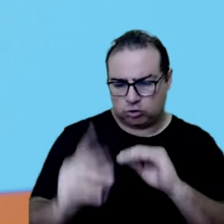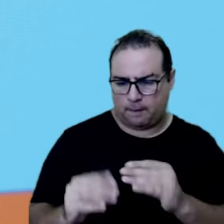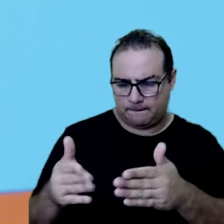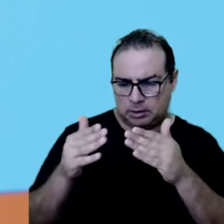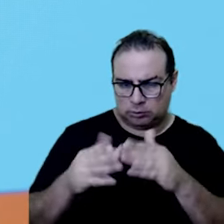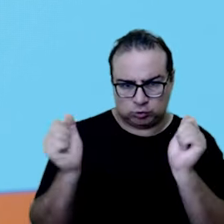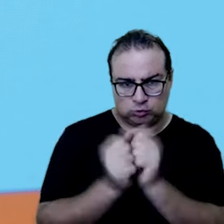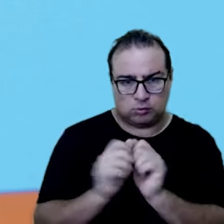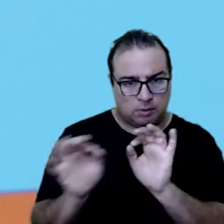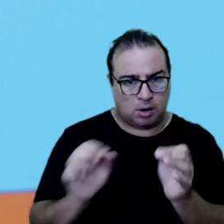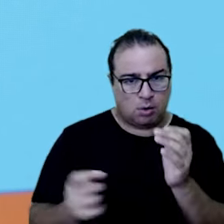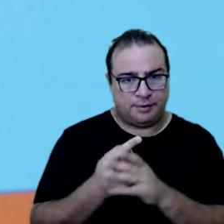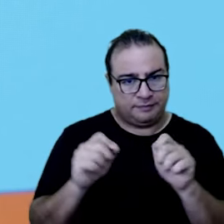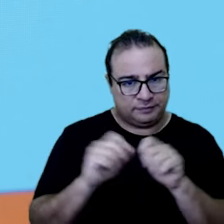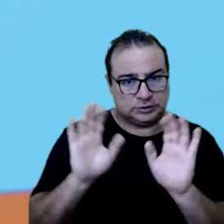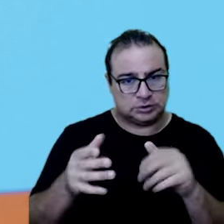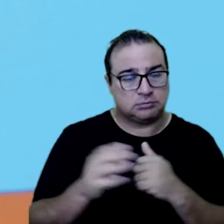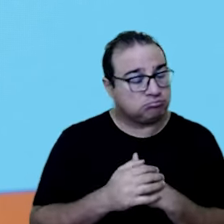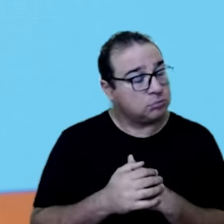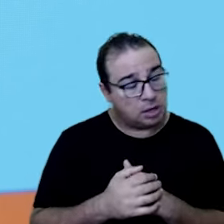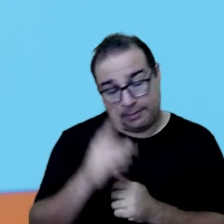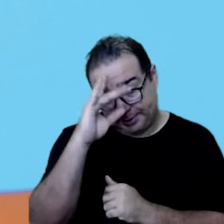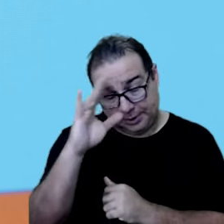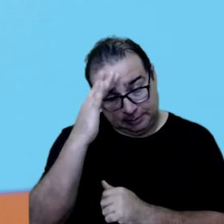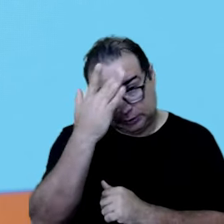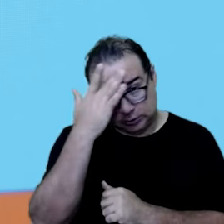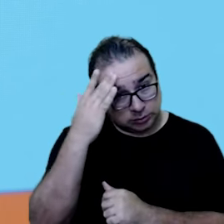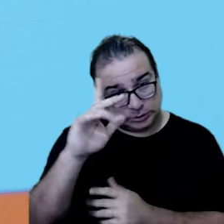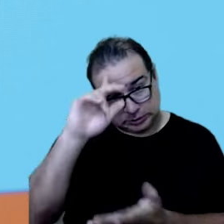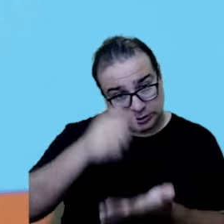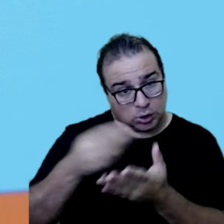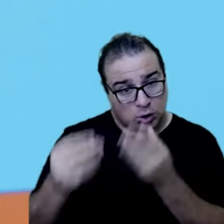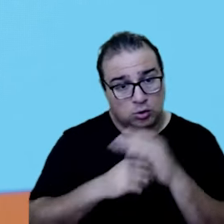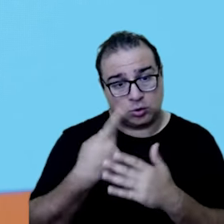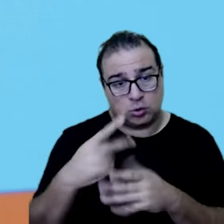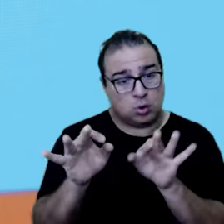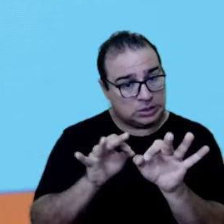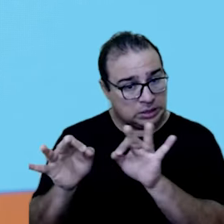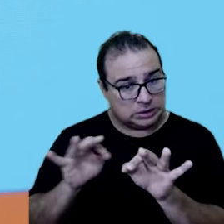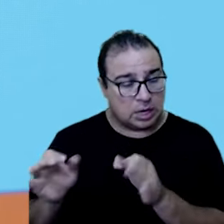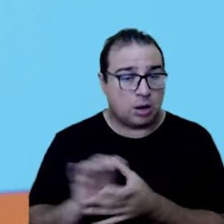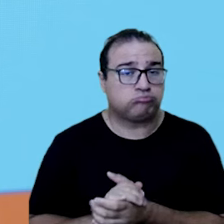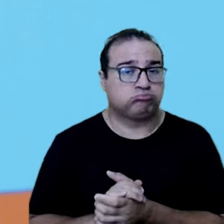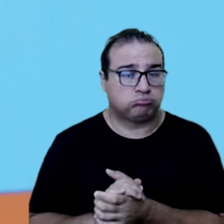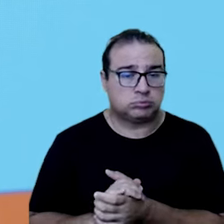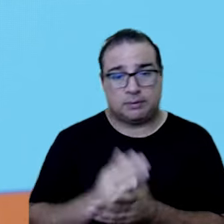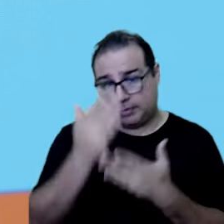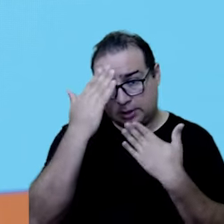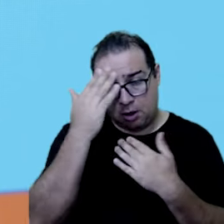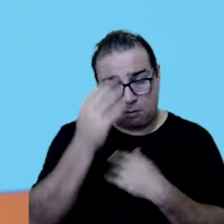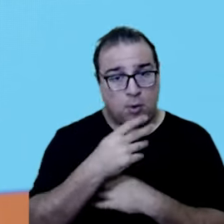esses pedidos você emite tudo de uma vez sai então isso é uma um raciocínio que a pessoa tem que ter da sua organização né